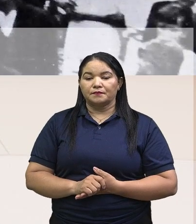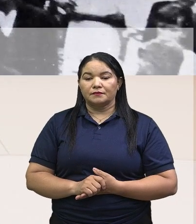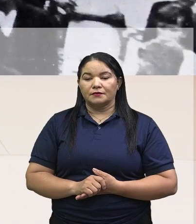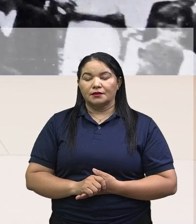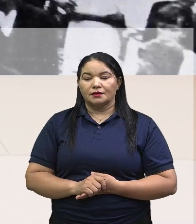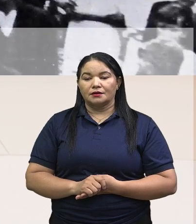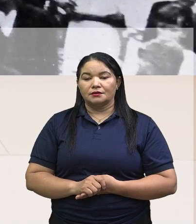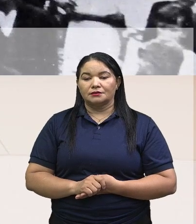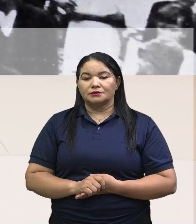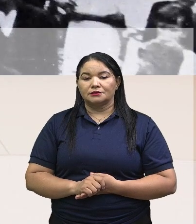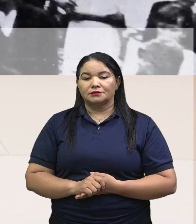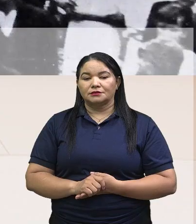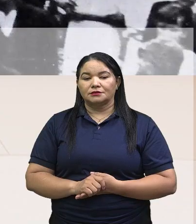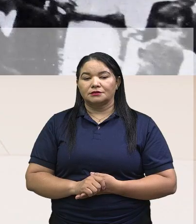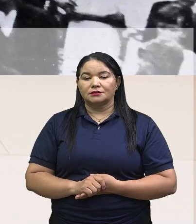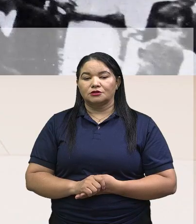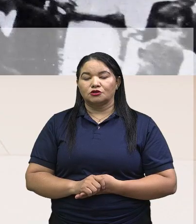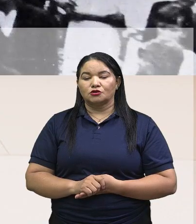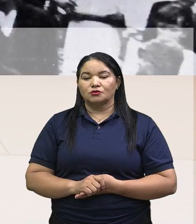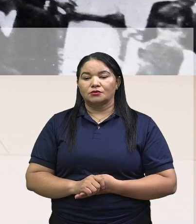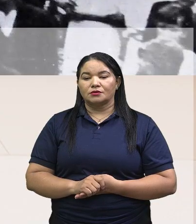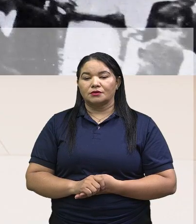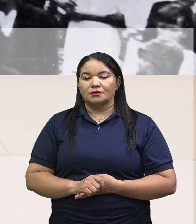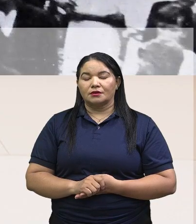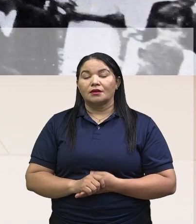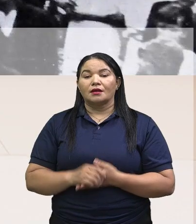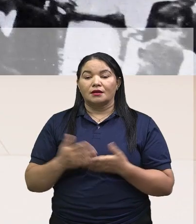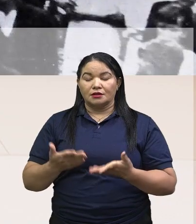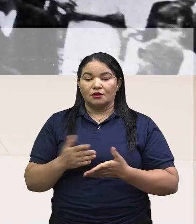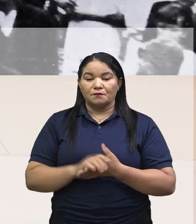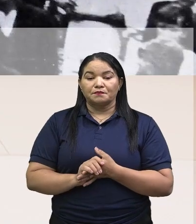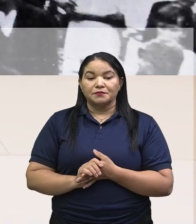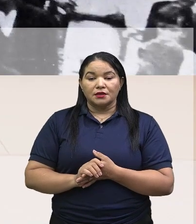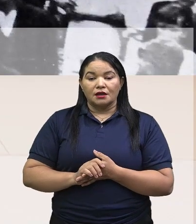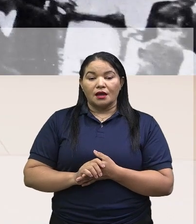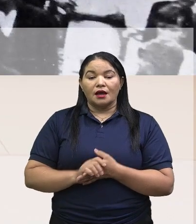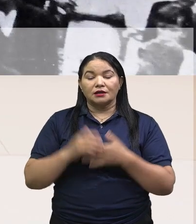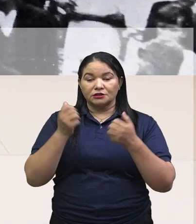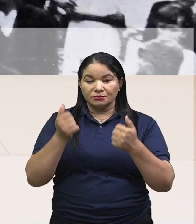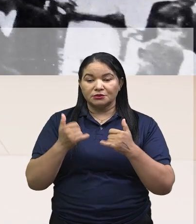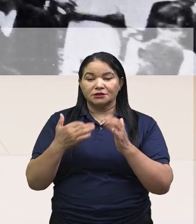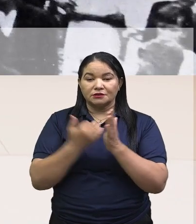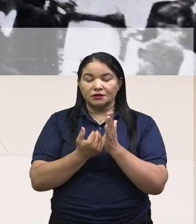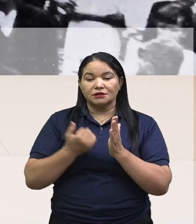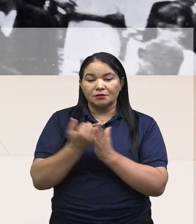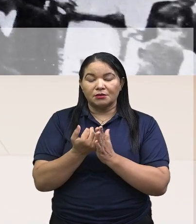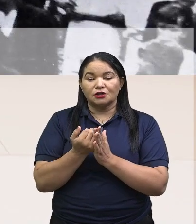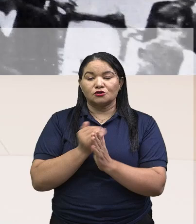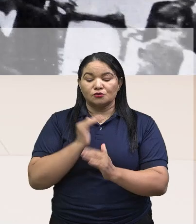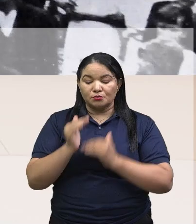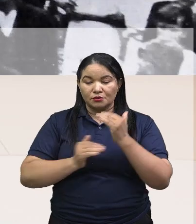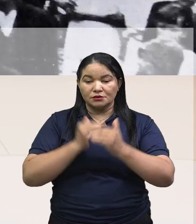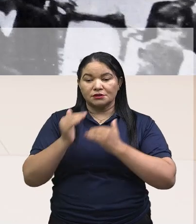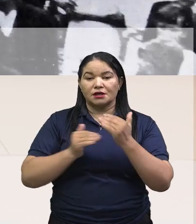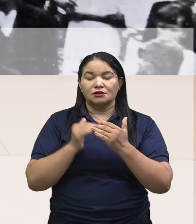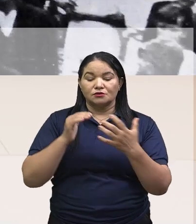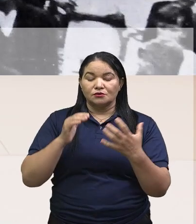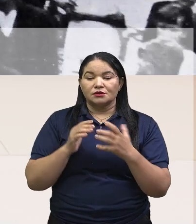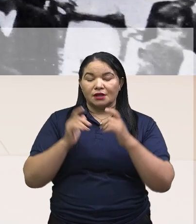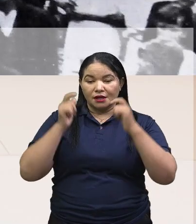verdade, me perdoe, né? Então, dentro desse processo de compreender a greve geral, você vai